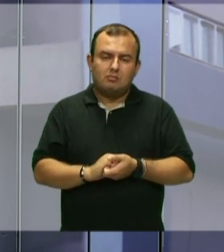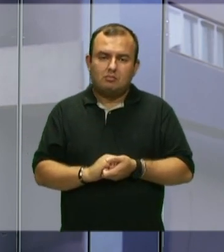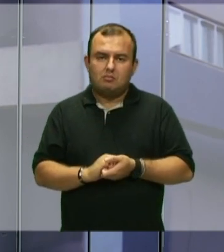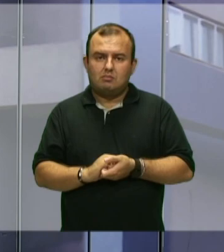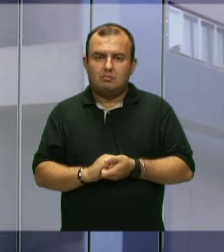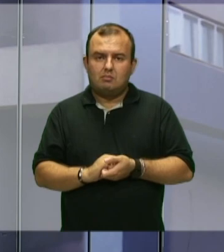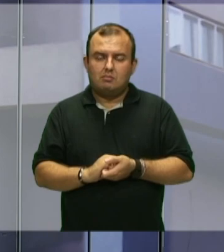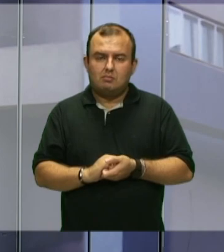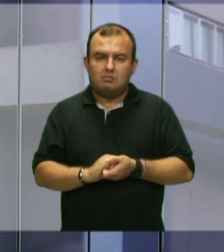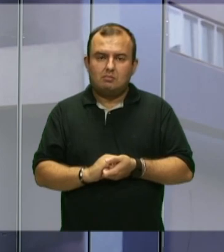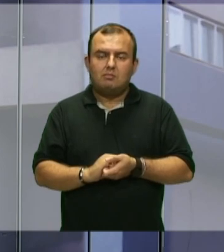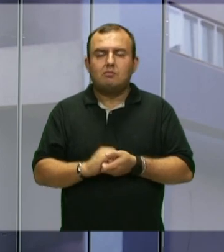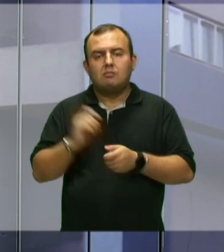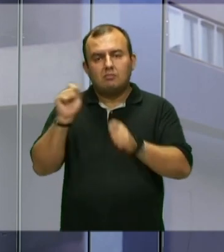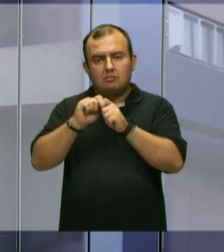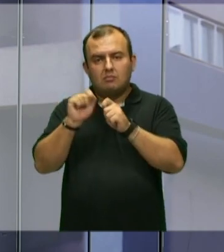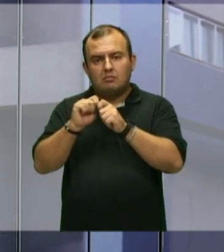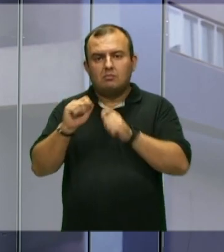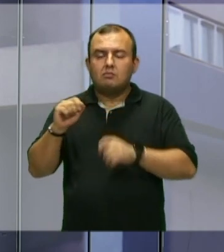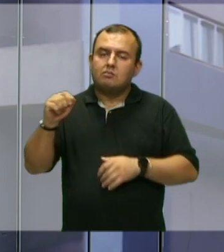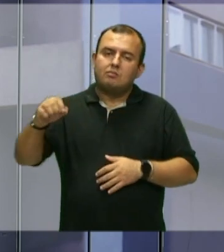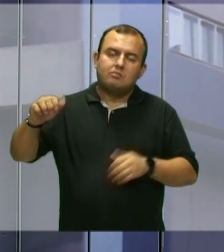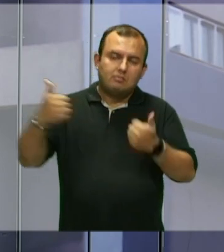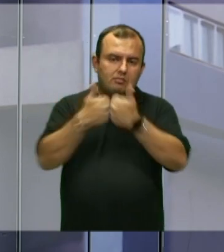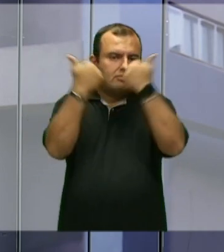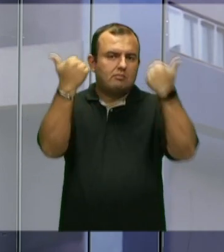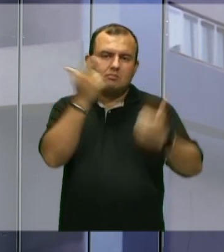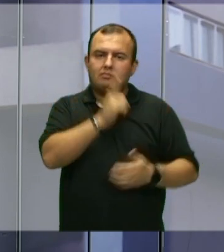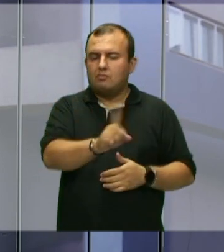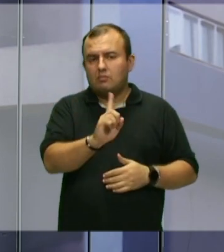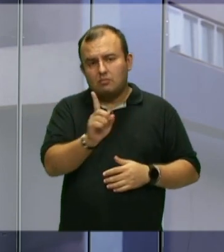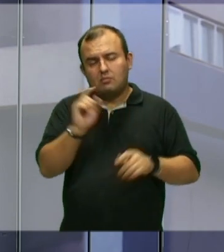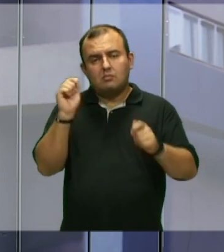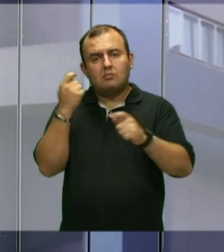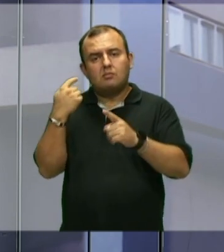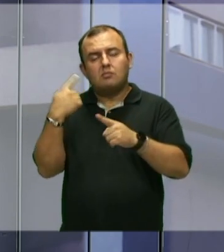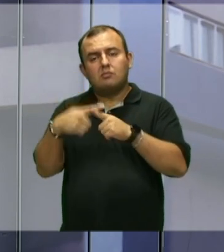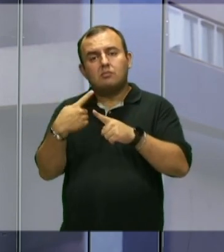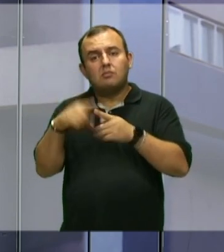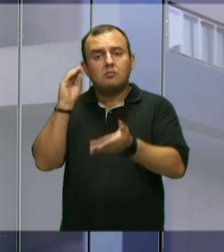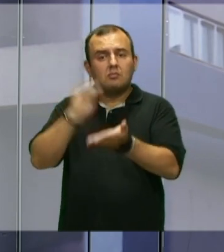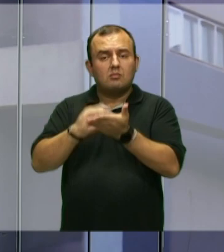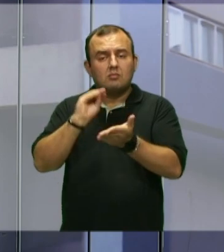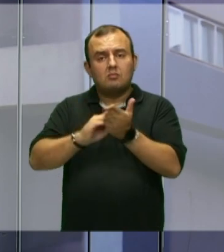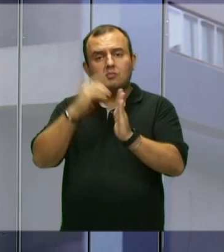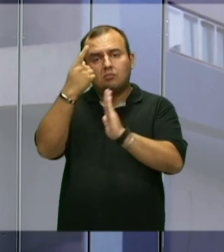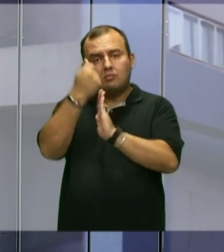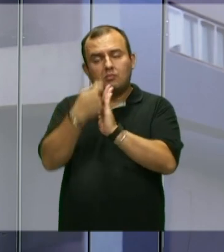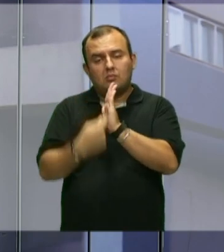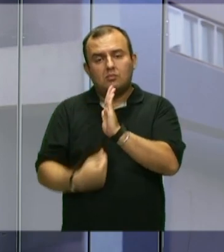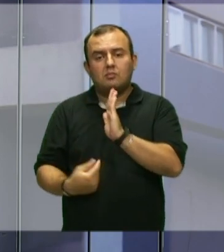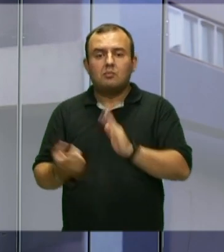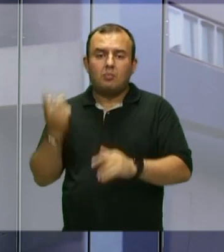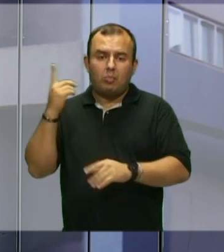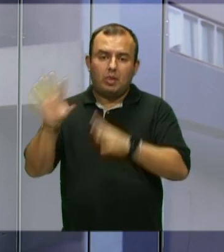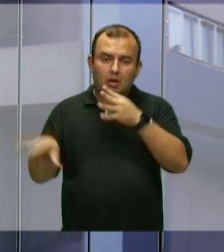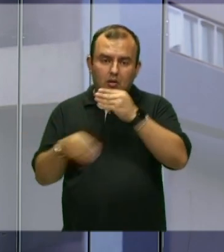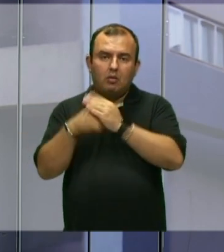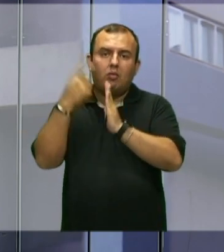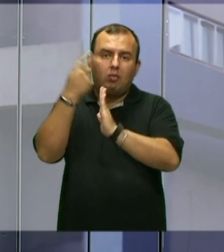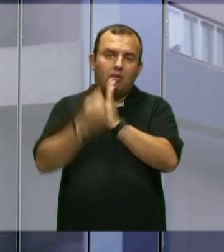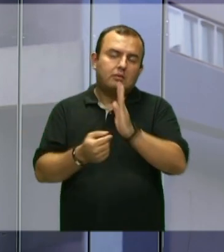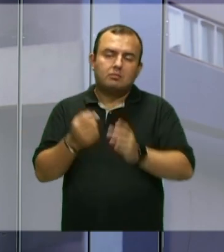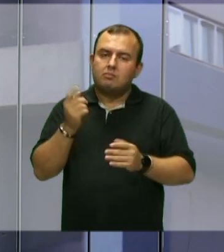conseguimos fazer a marejada acontecer naquele momento por conta de falta de orçamento, porque nós não aprovamos nessa casa aqui a suplementação